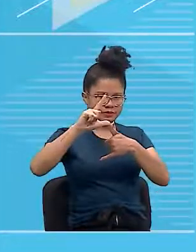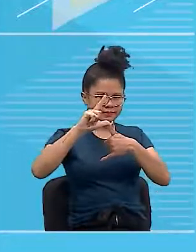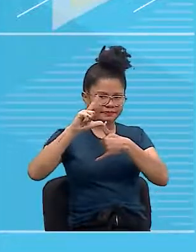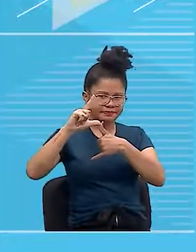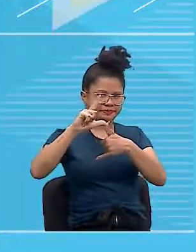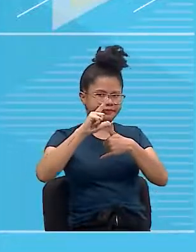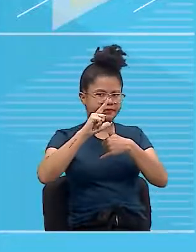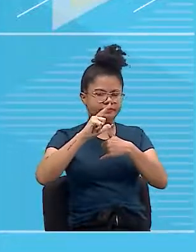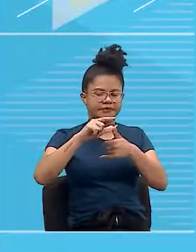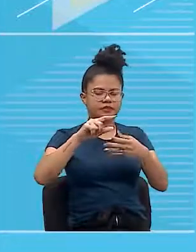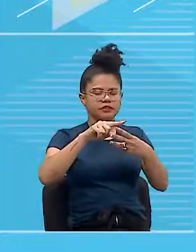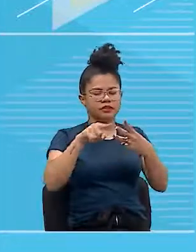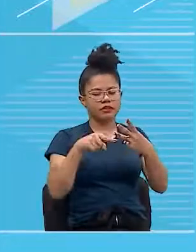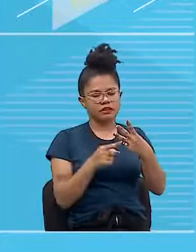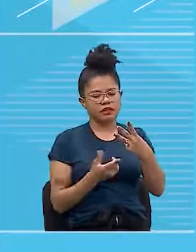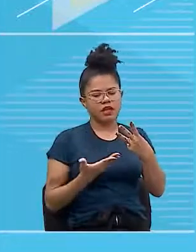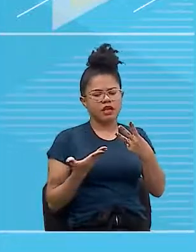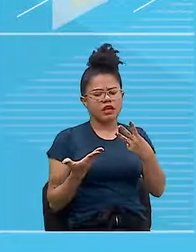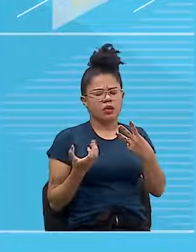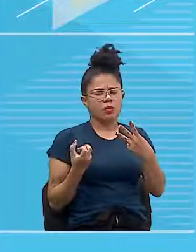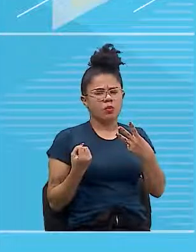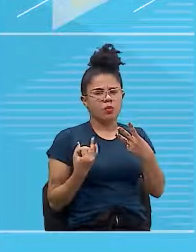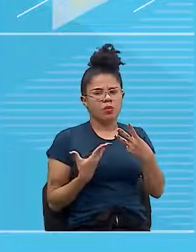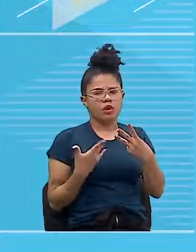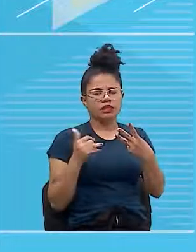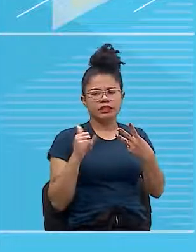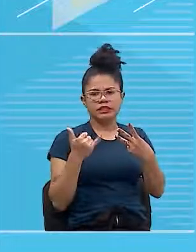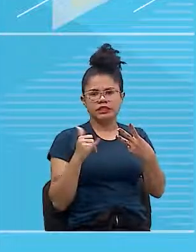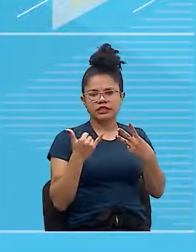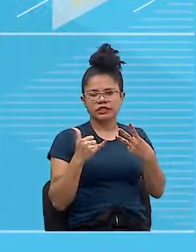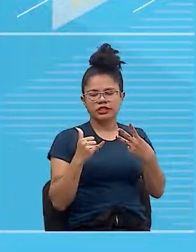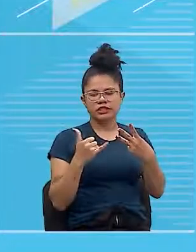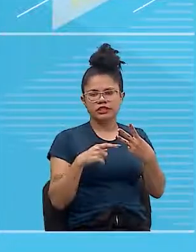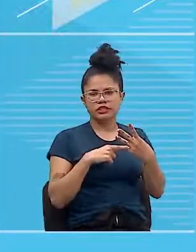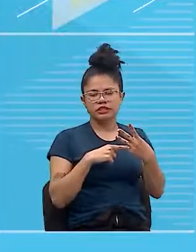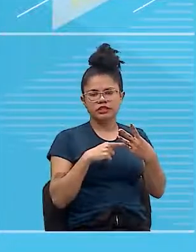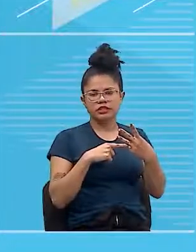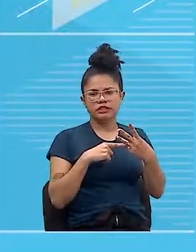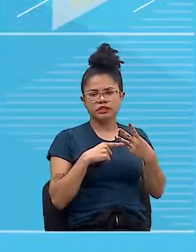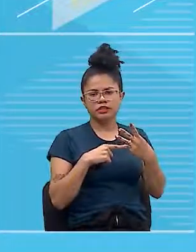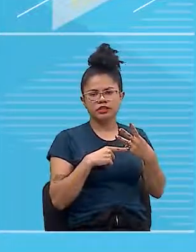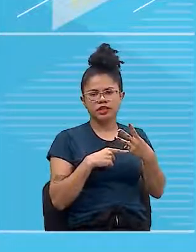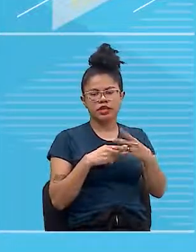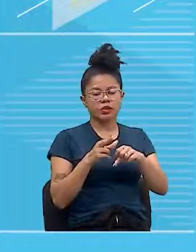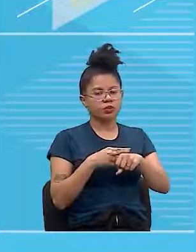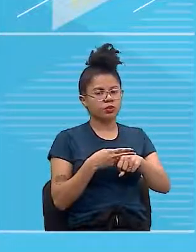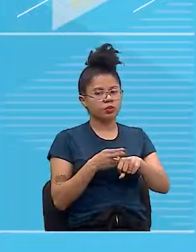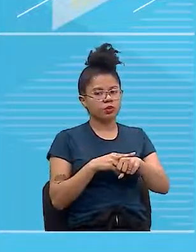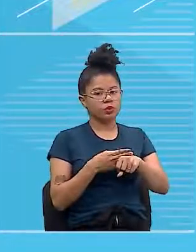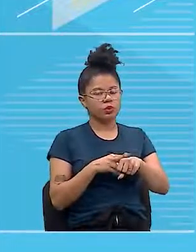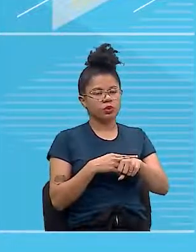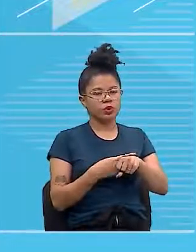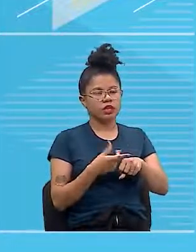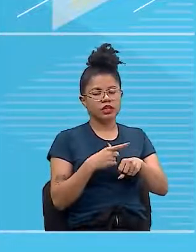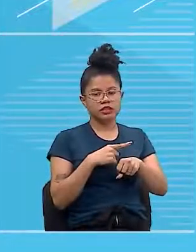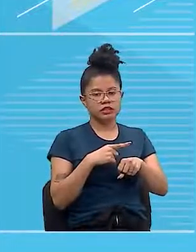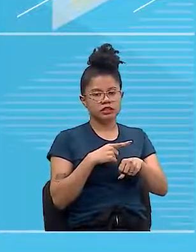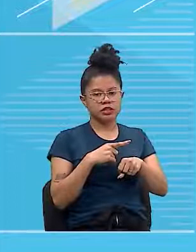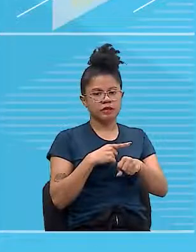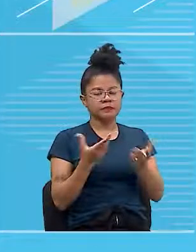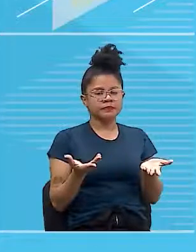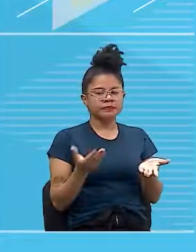lipídios então quanto de energia a barra de chocolate vai te